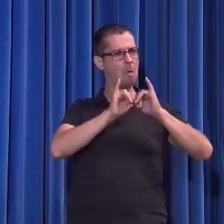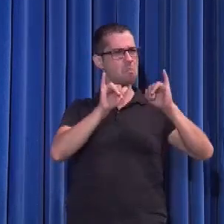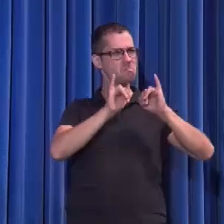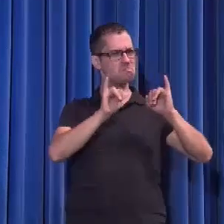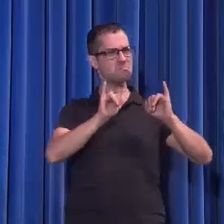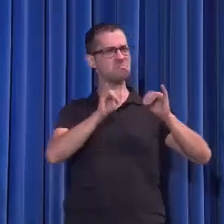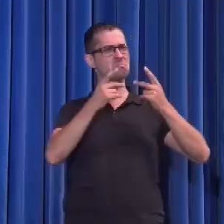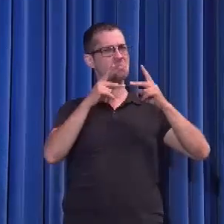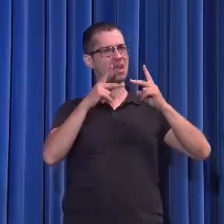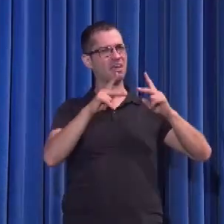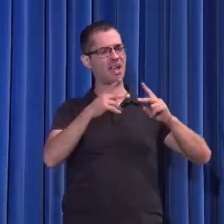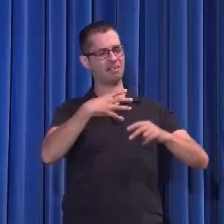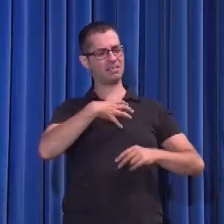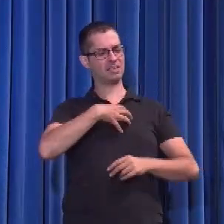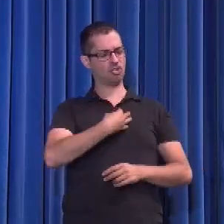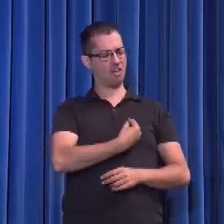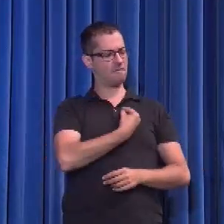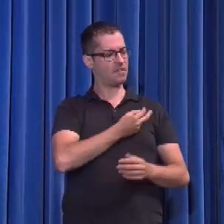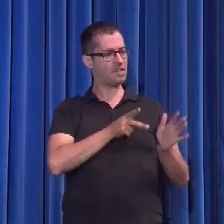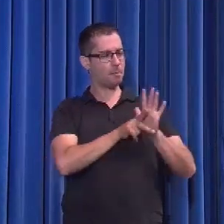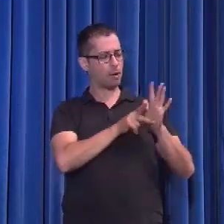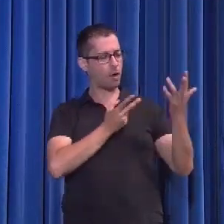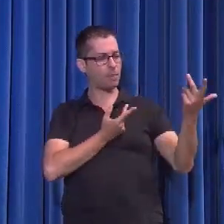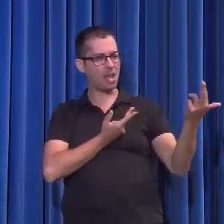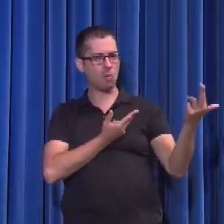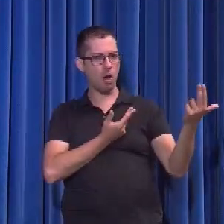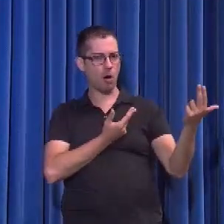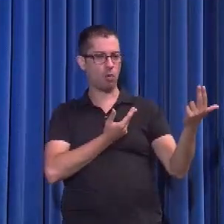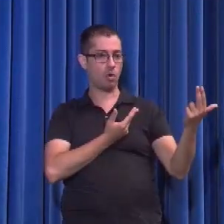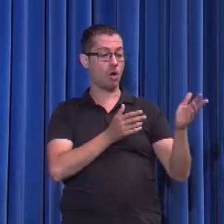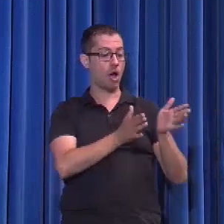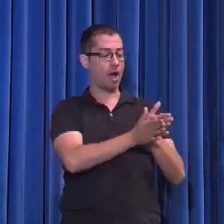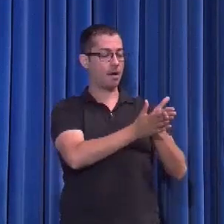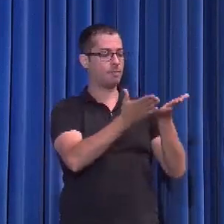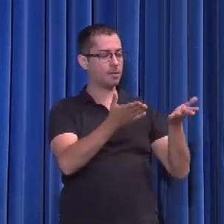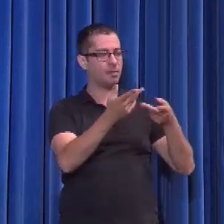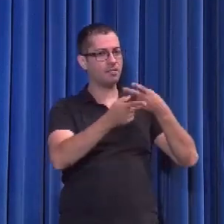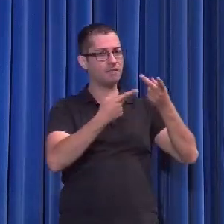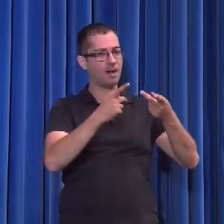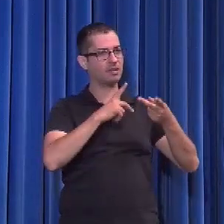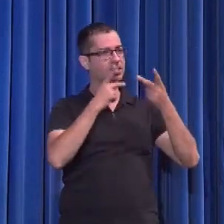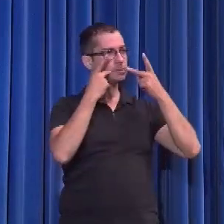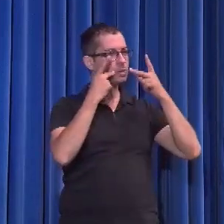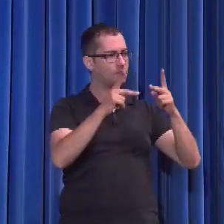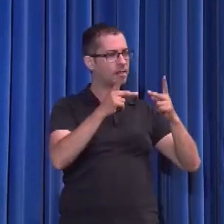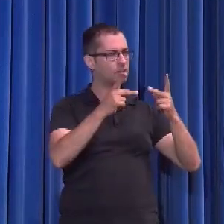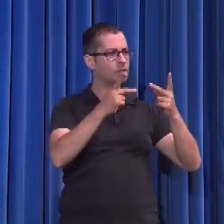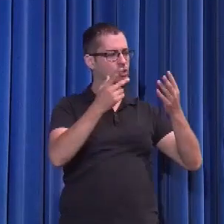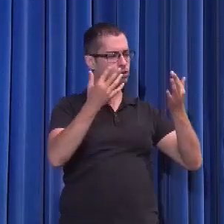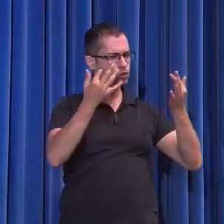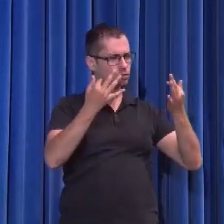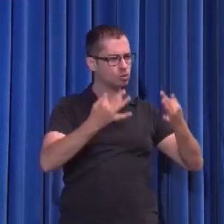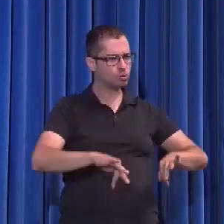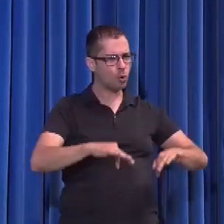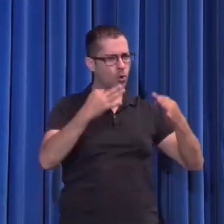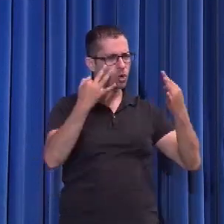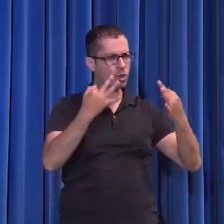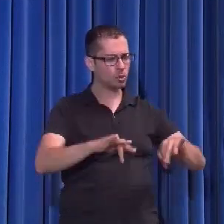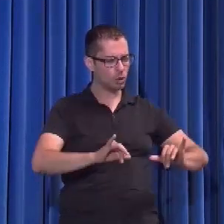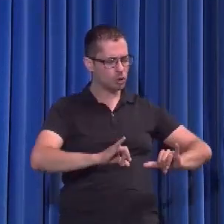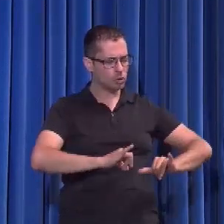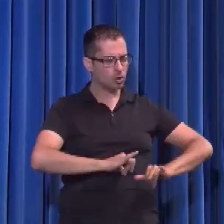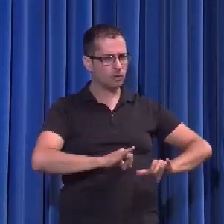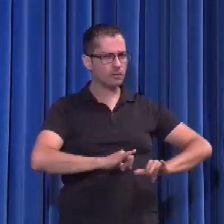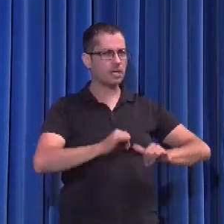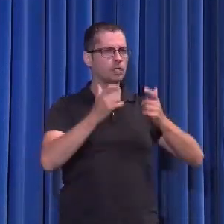então, esse profeta que chorava de dor, clamando pelo arrependimento